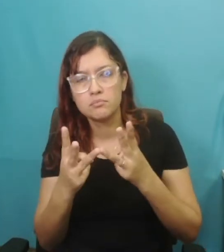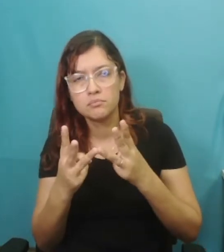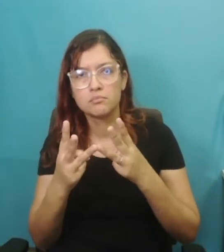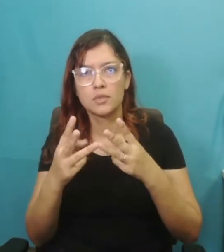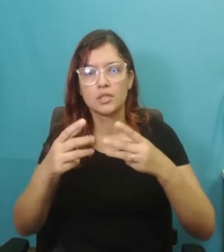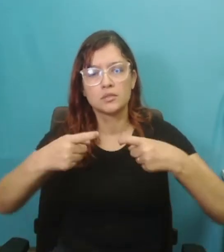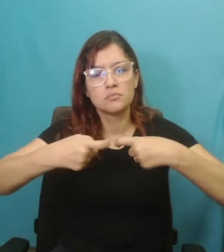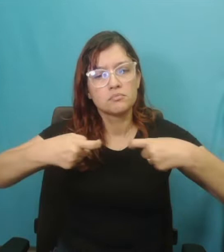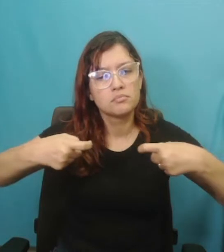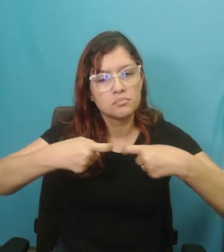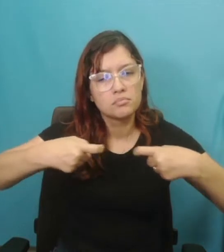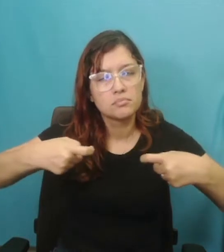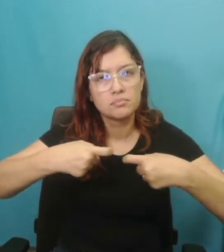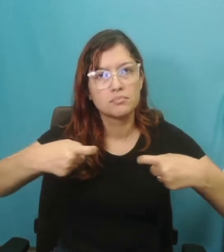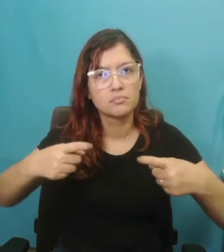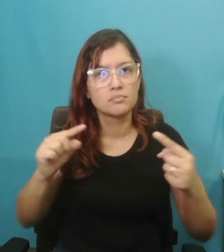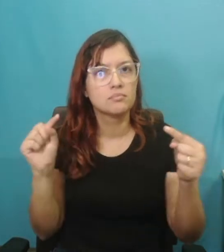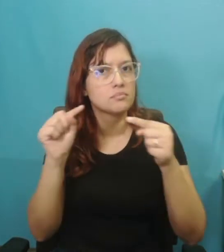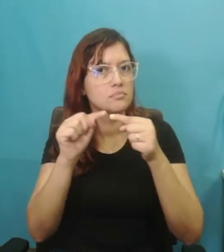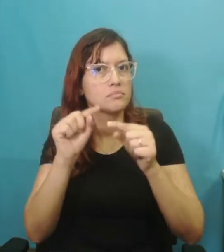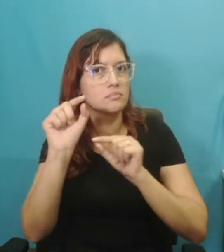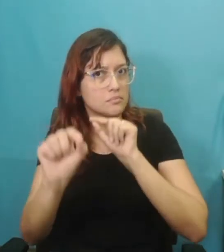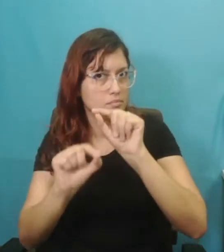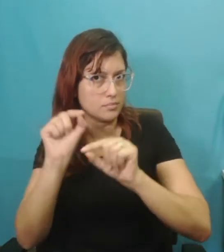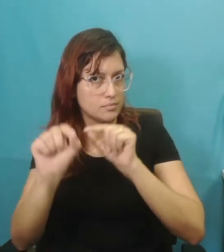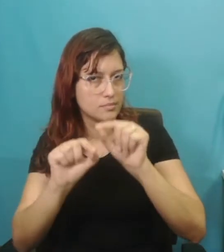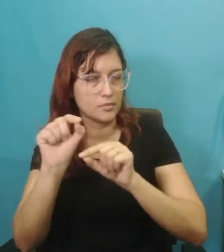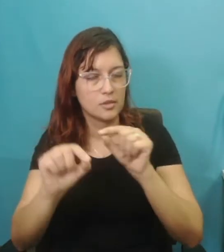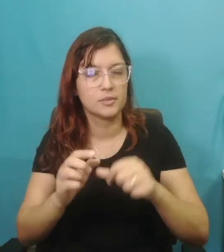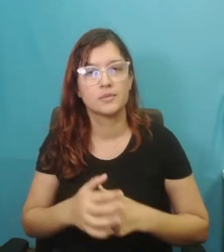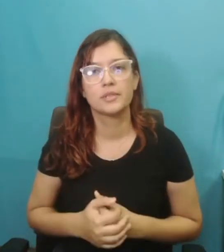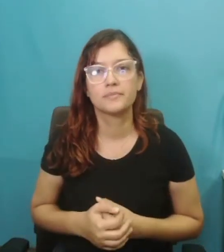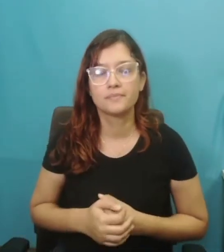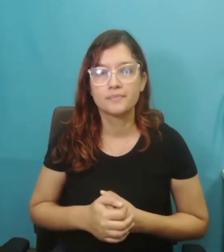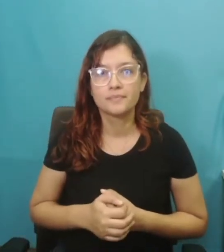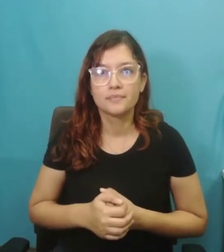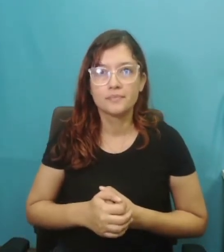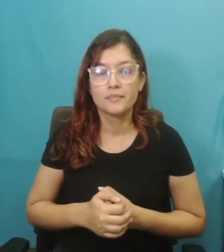O sistema massa-mola, ao que se refere?